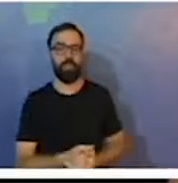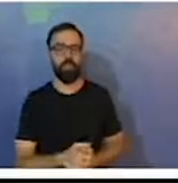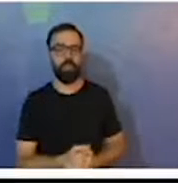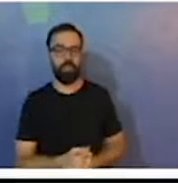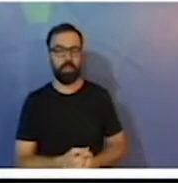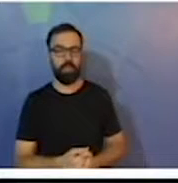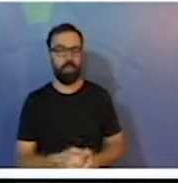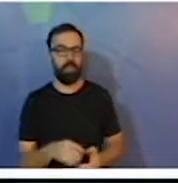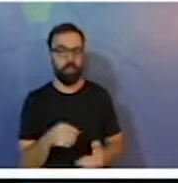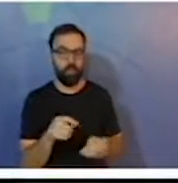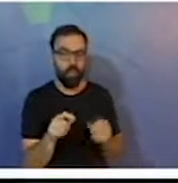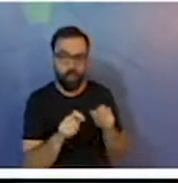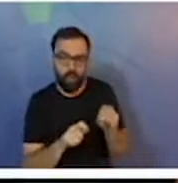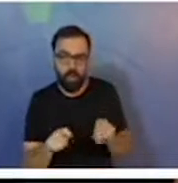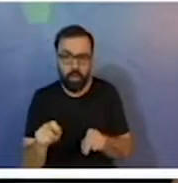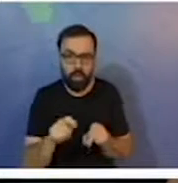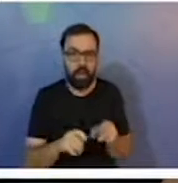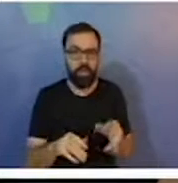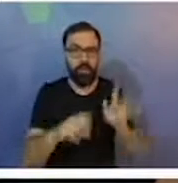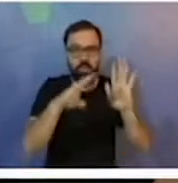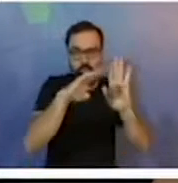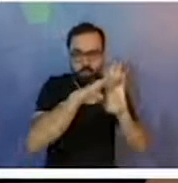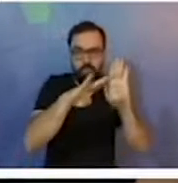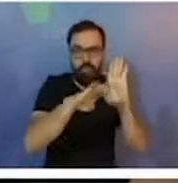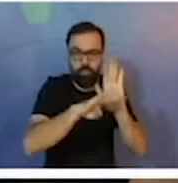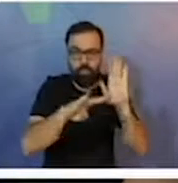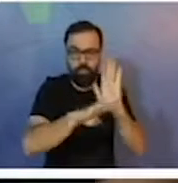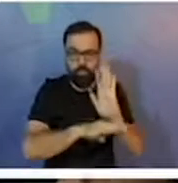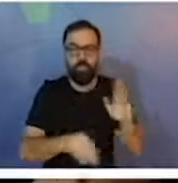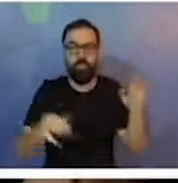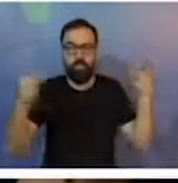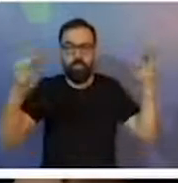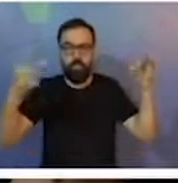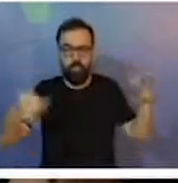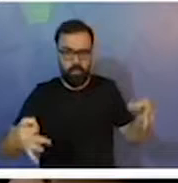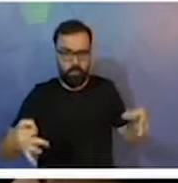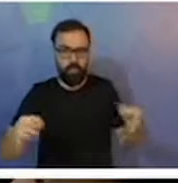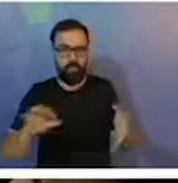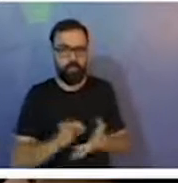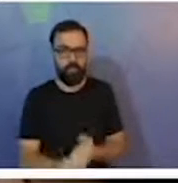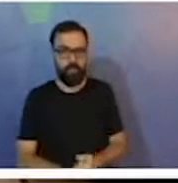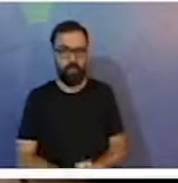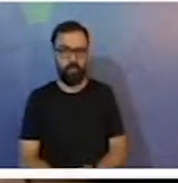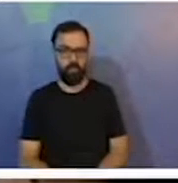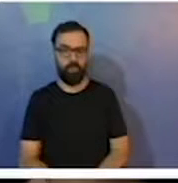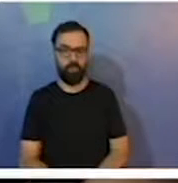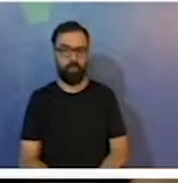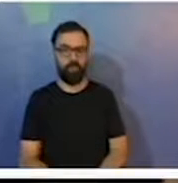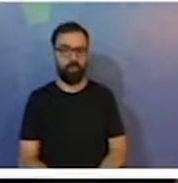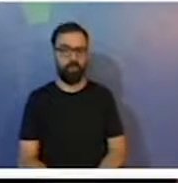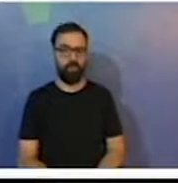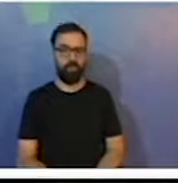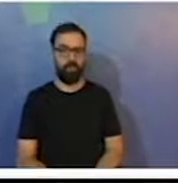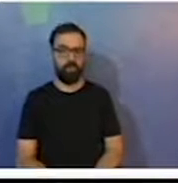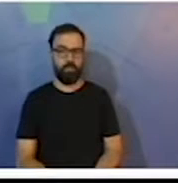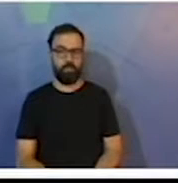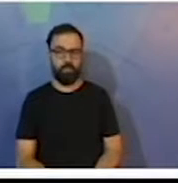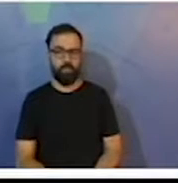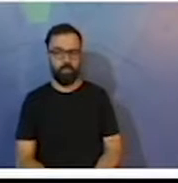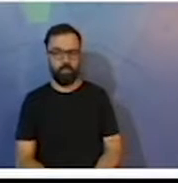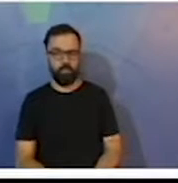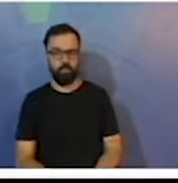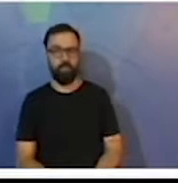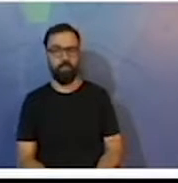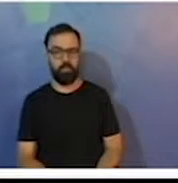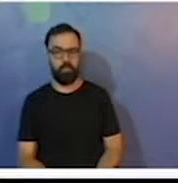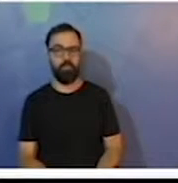instruções organizando-as na ordem correta aqui é necessário Com certeza o uso do caderno tá bom